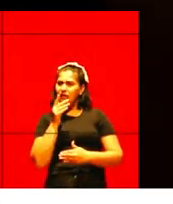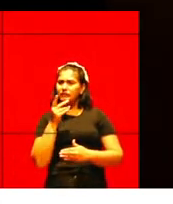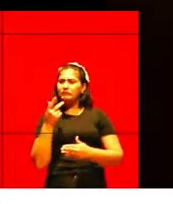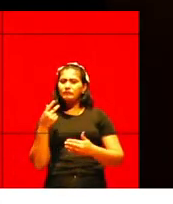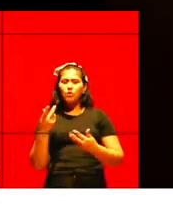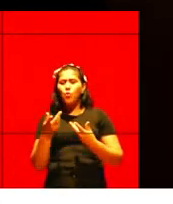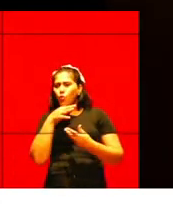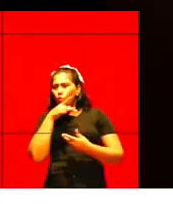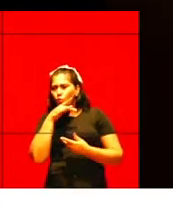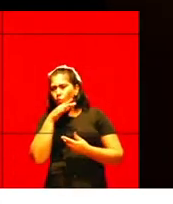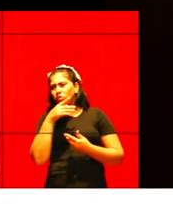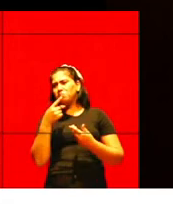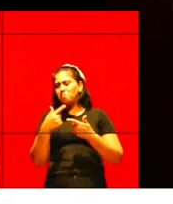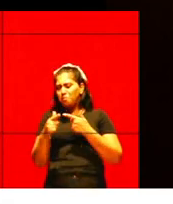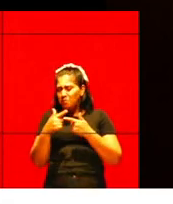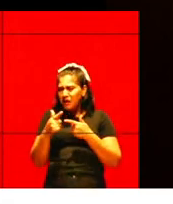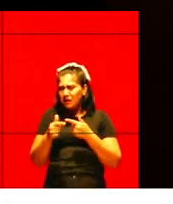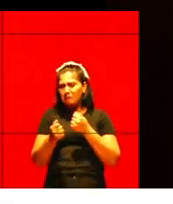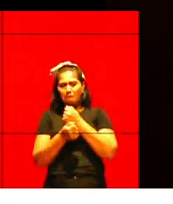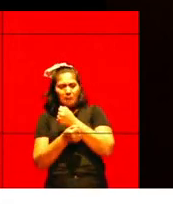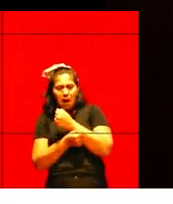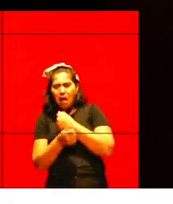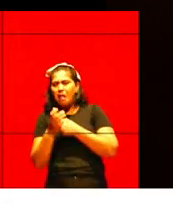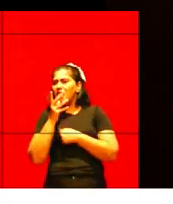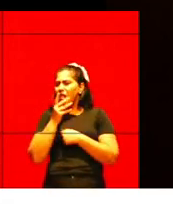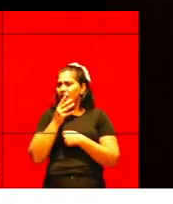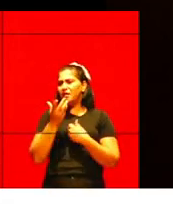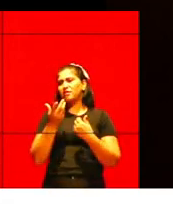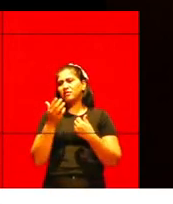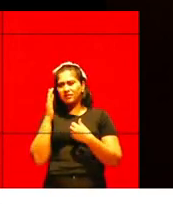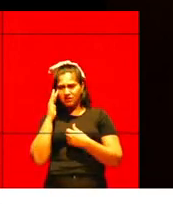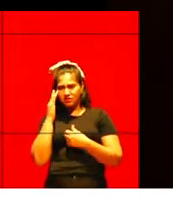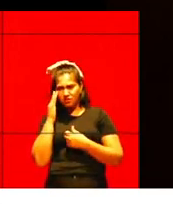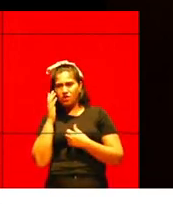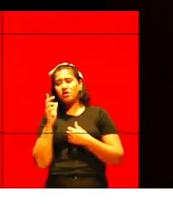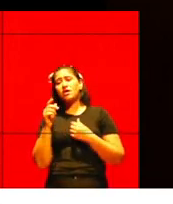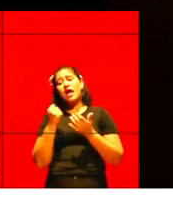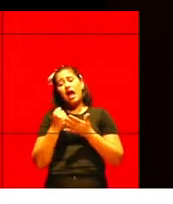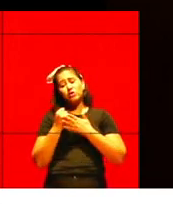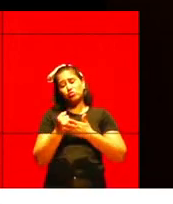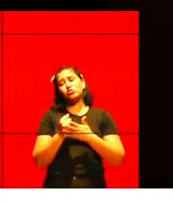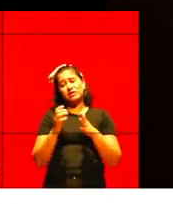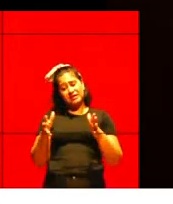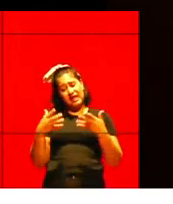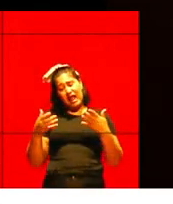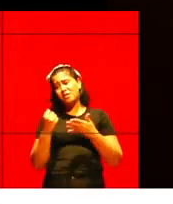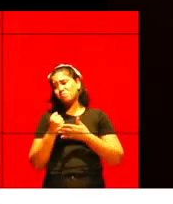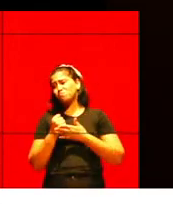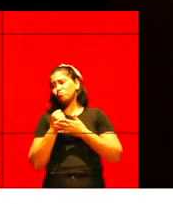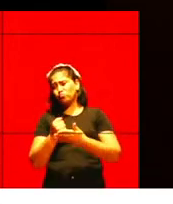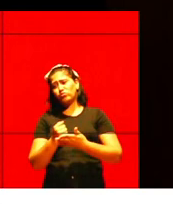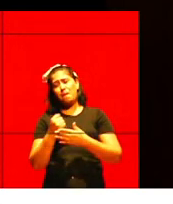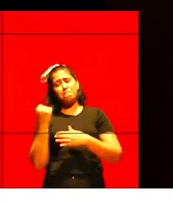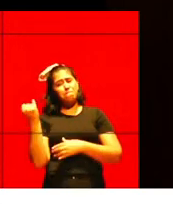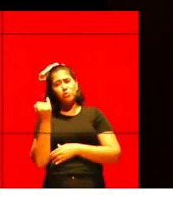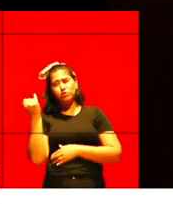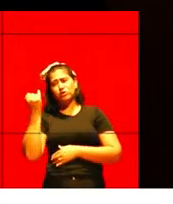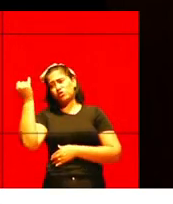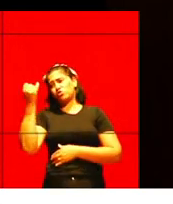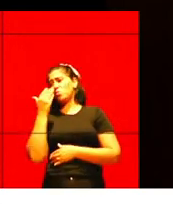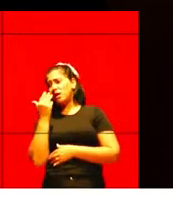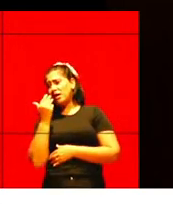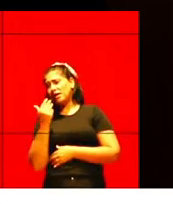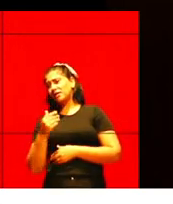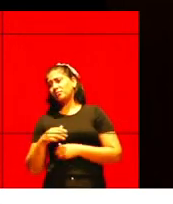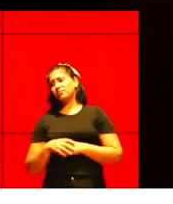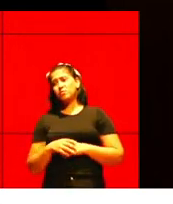esse elemento não vai fornecer energia para o meu corpo que eu vou deixar ele de lado. Não, é importante porque nosso intestino, ele